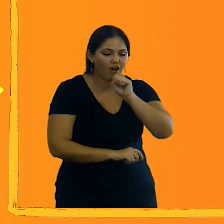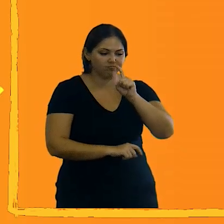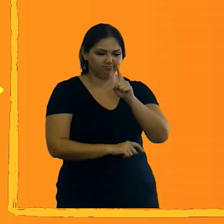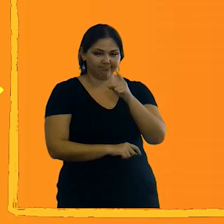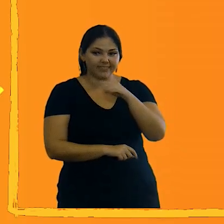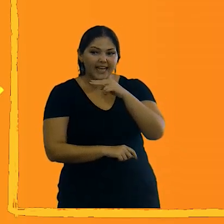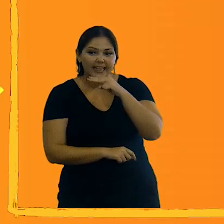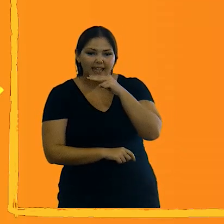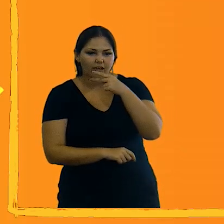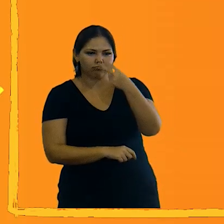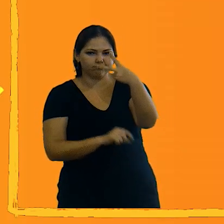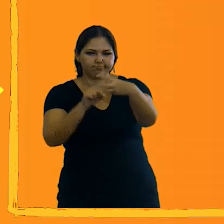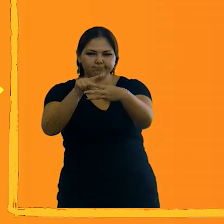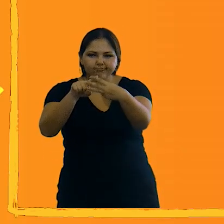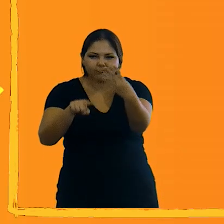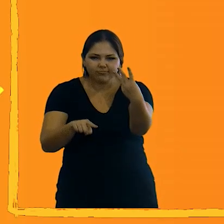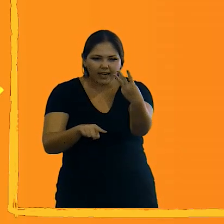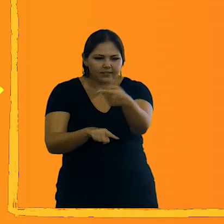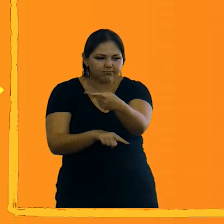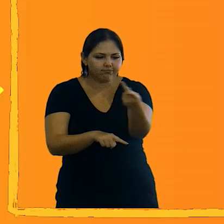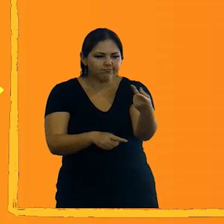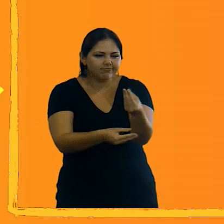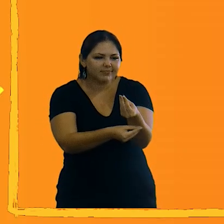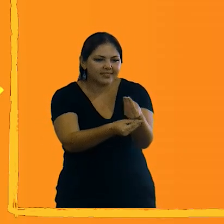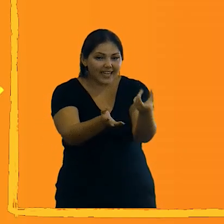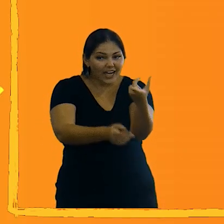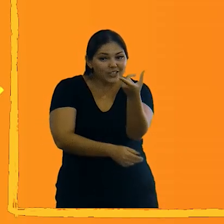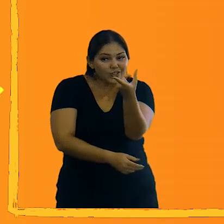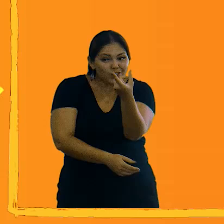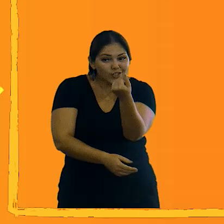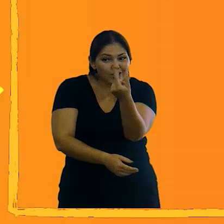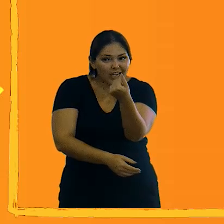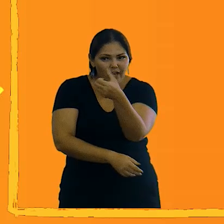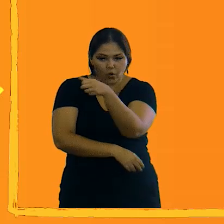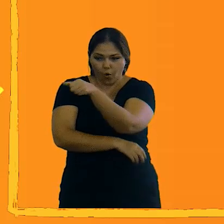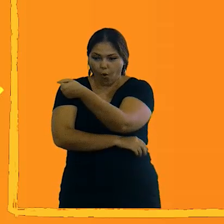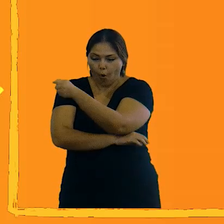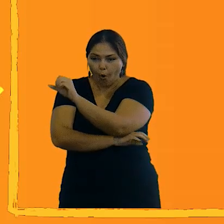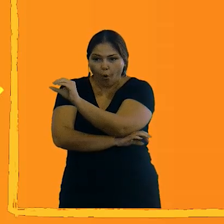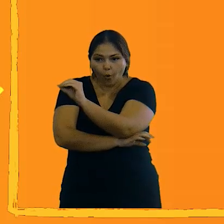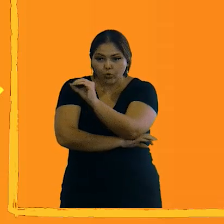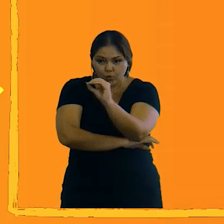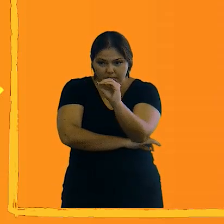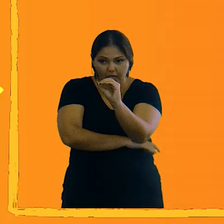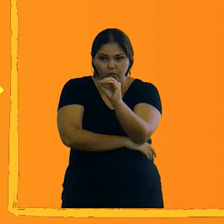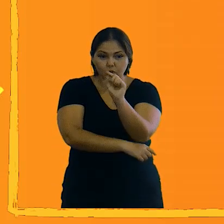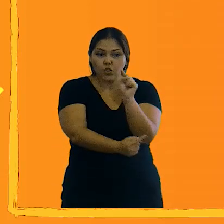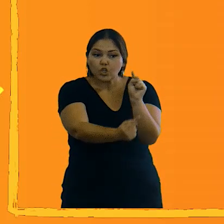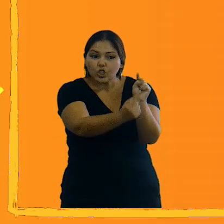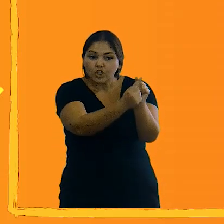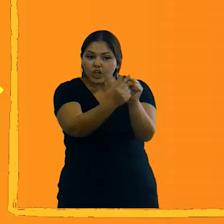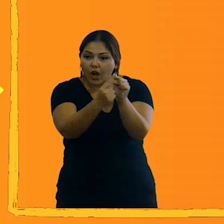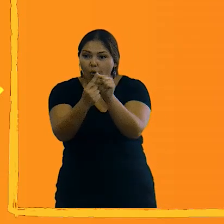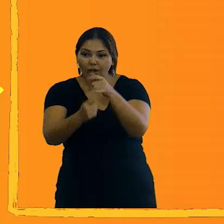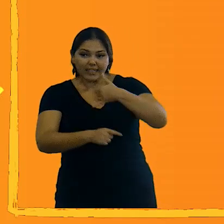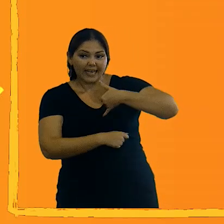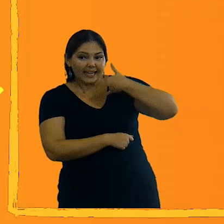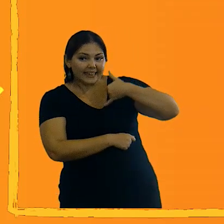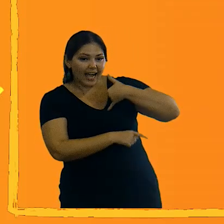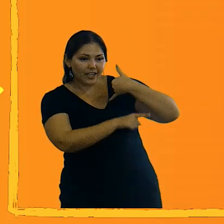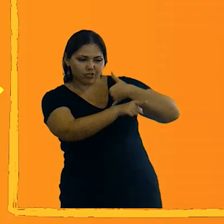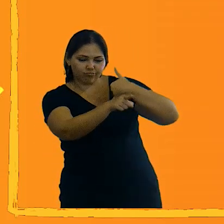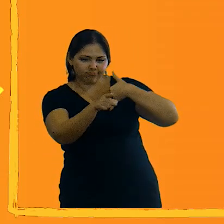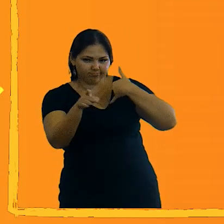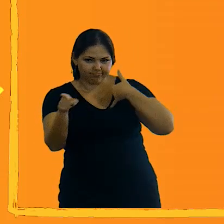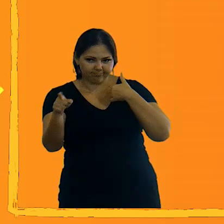nas férias com que deveria ser dividido em partes proporcionais à suas idades os três netos André Beatriz